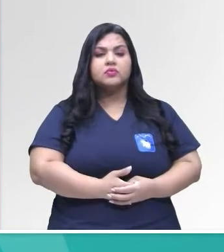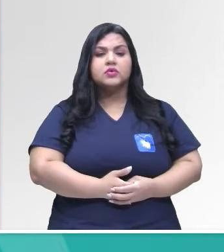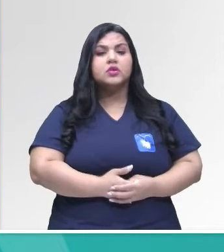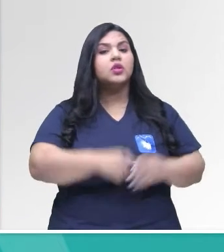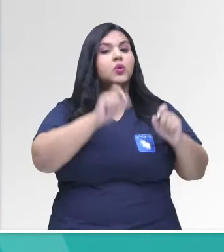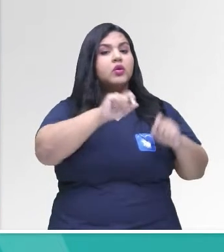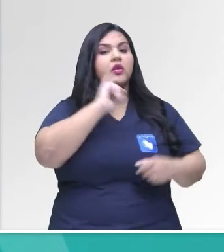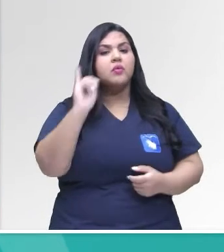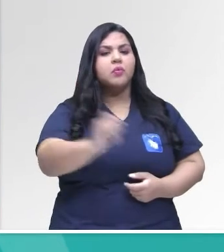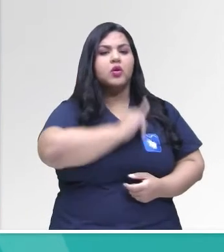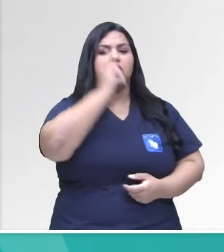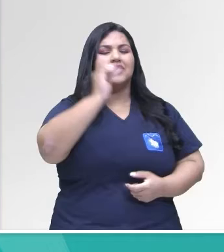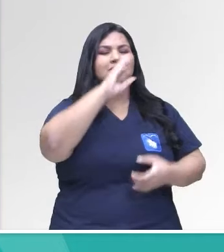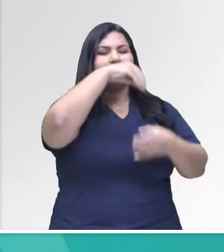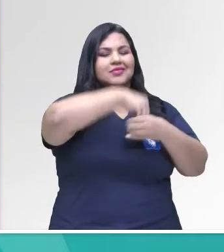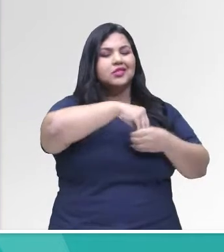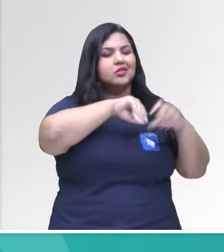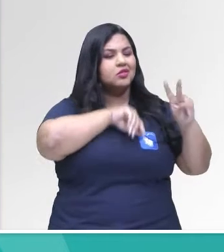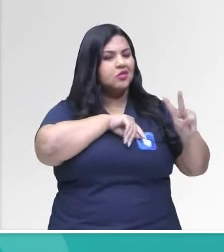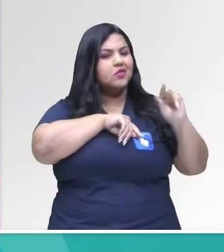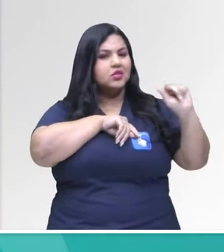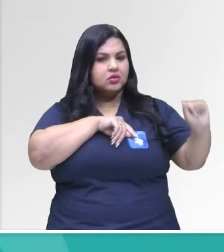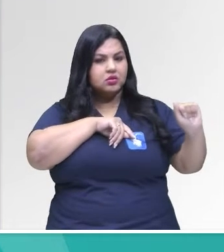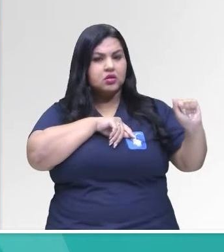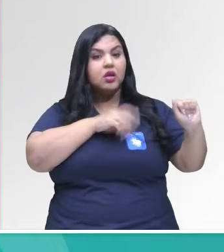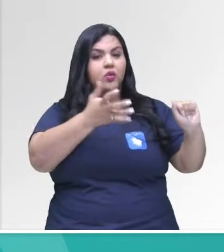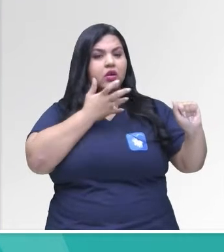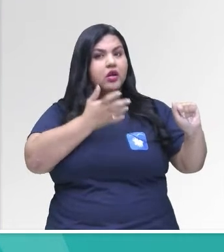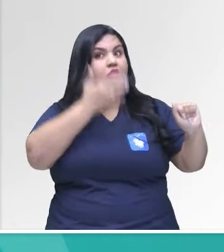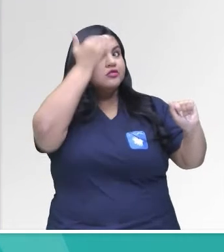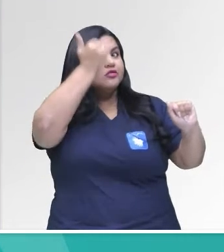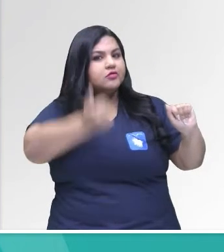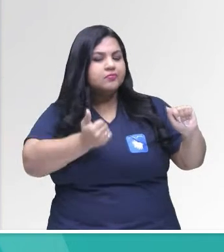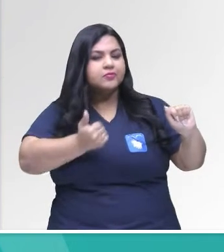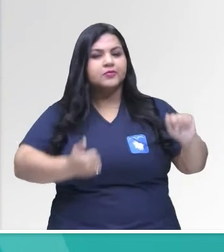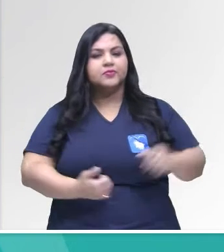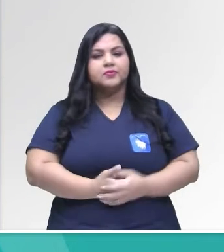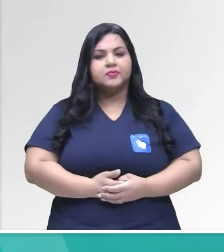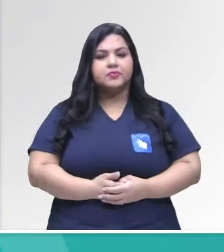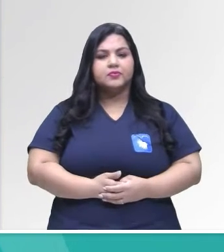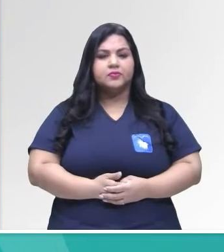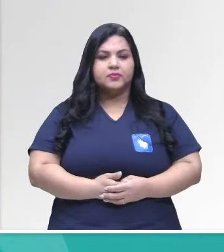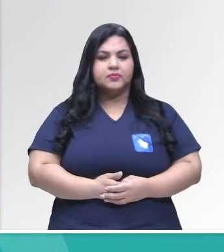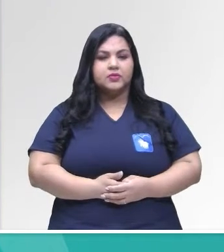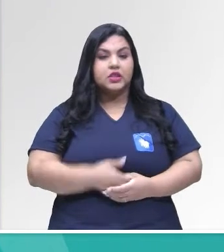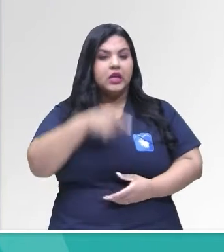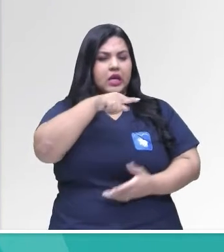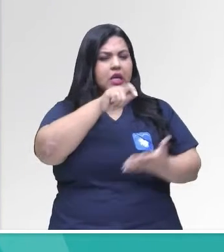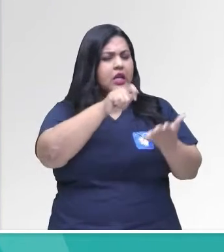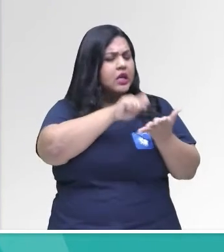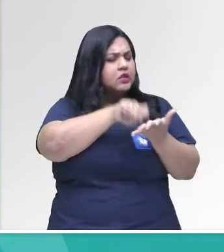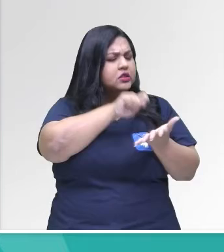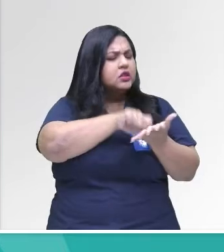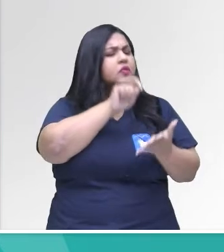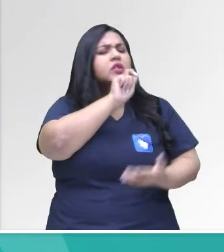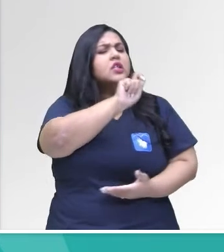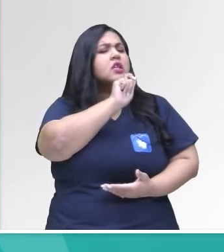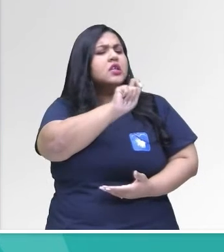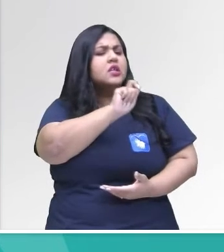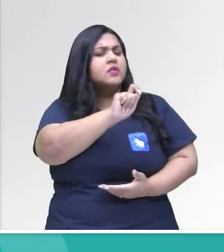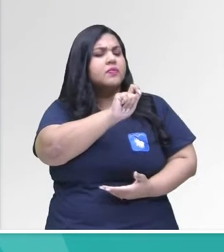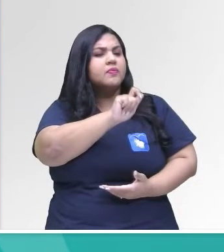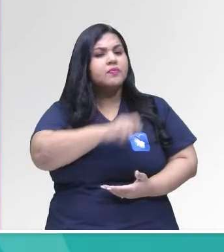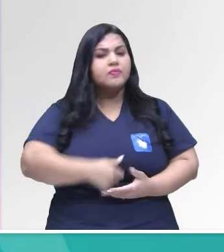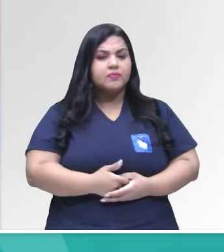é importante na voz ativa. É isso que eu quero saber na voz ativa. She writes good books. Quem escreve bons